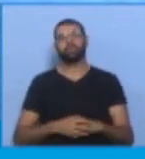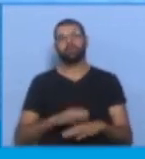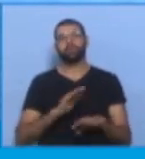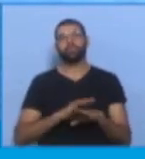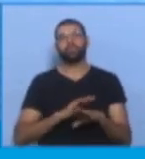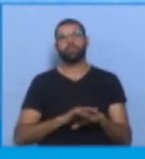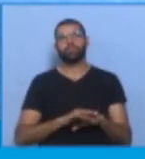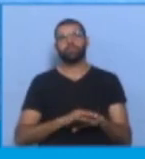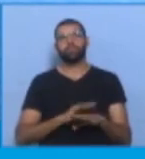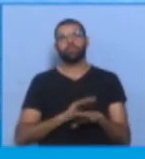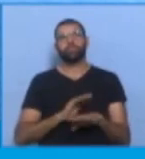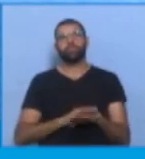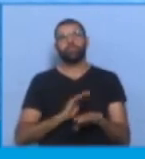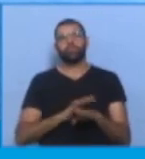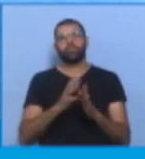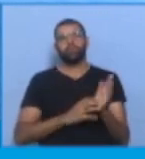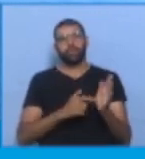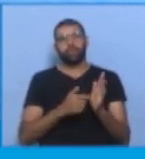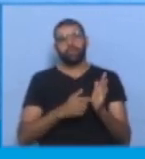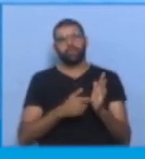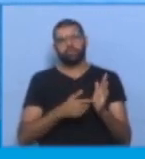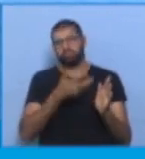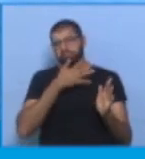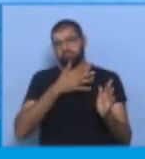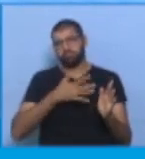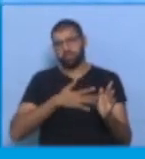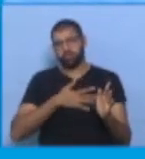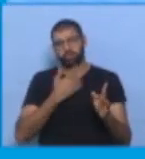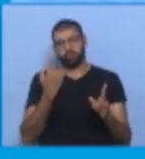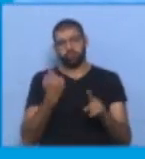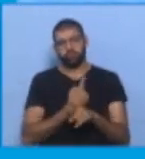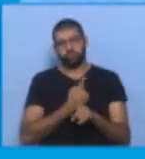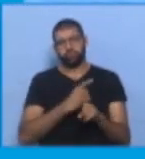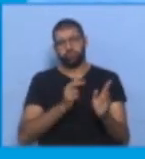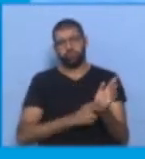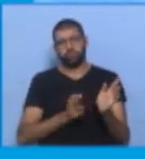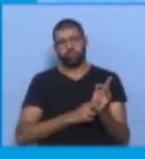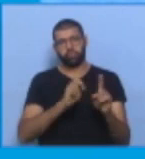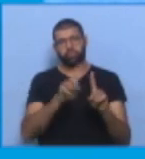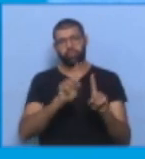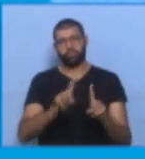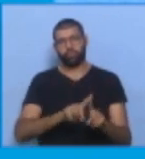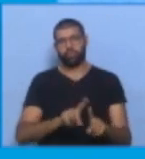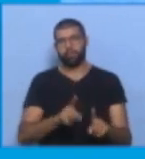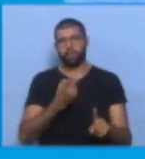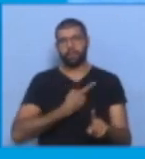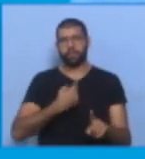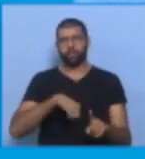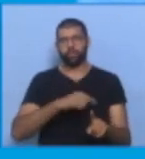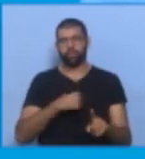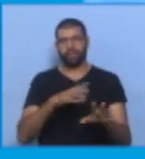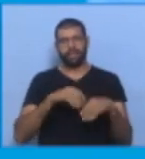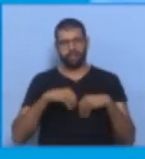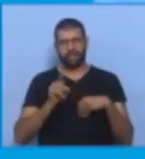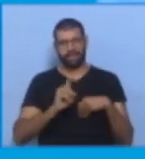Porque o próprio texto nos dá várias razões para nós termos de recusar